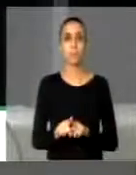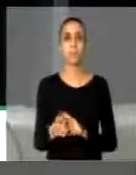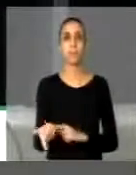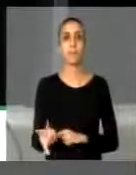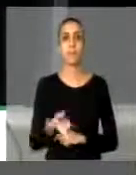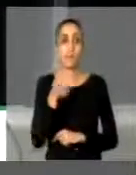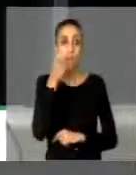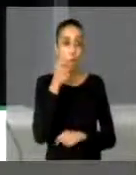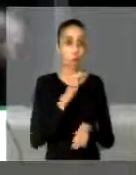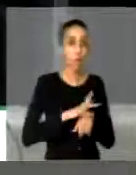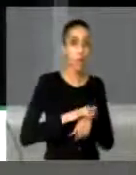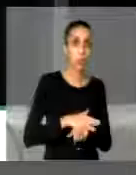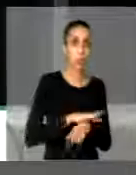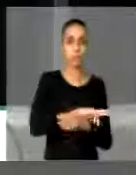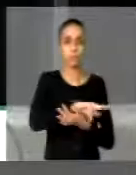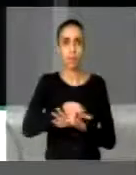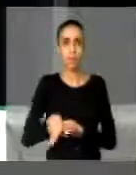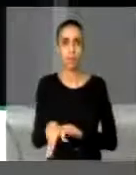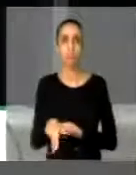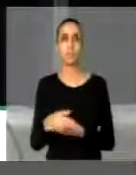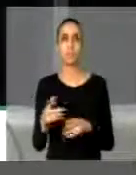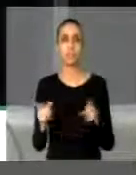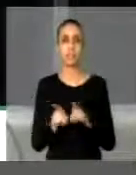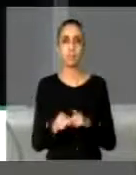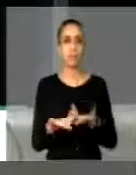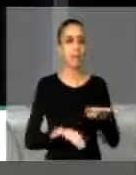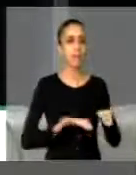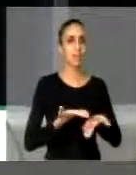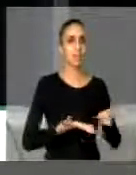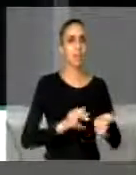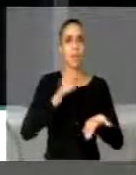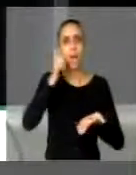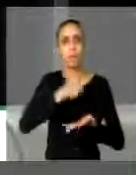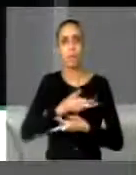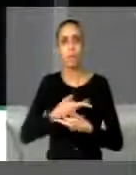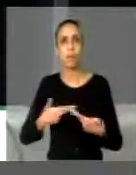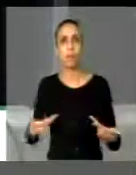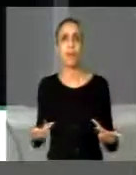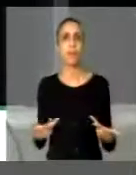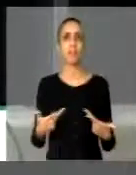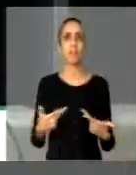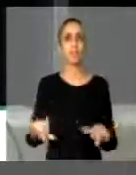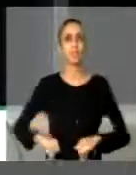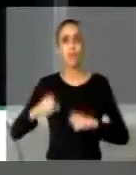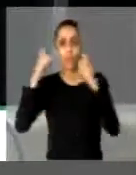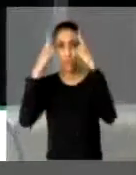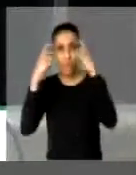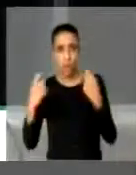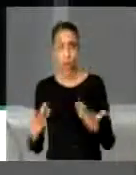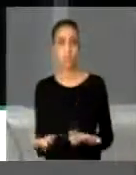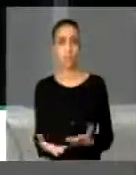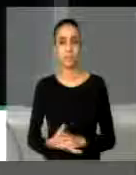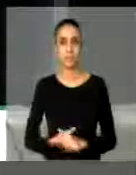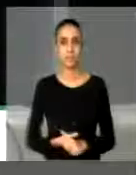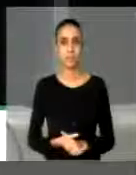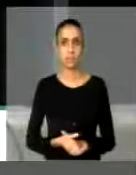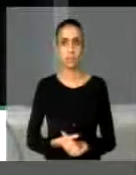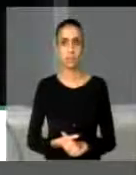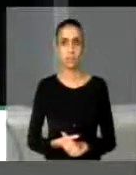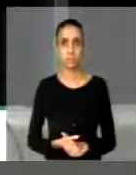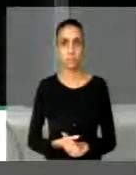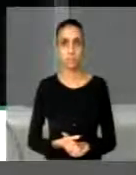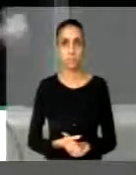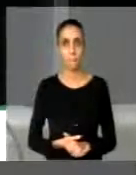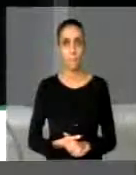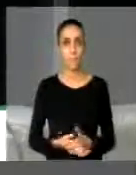doenças profissionais, a necessidade de atender as mulheres vítimas de violência contra a mulher, que